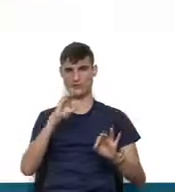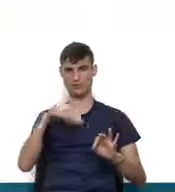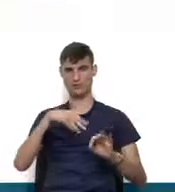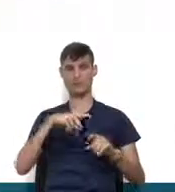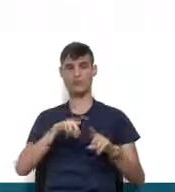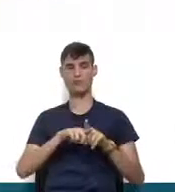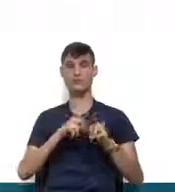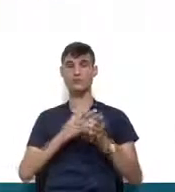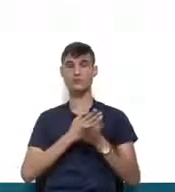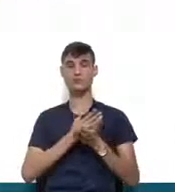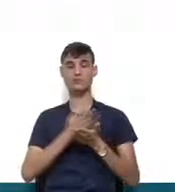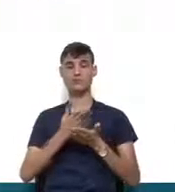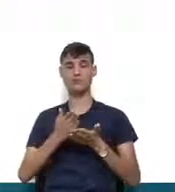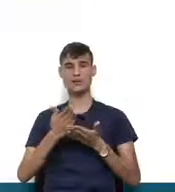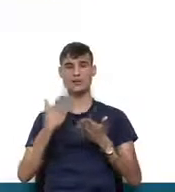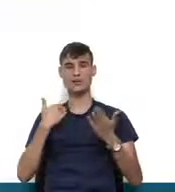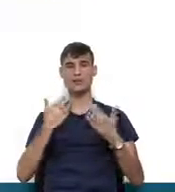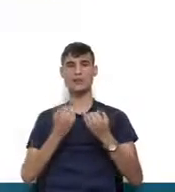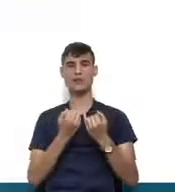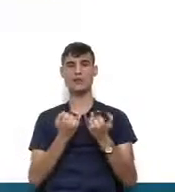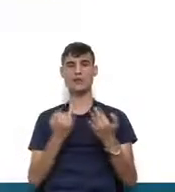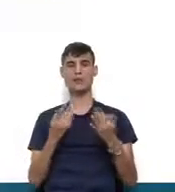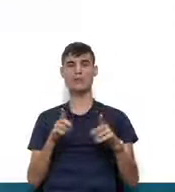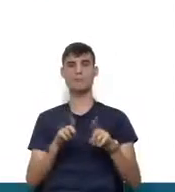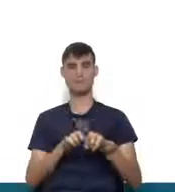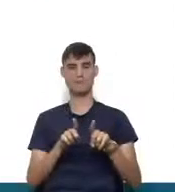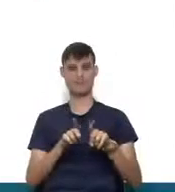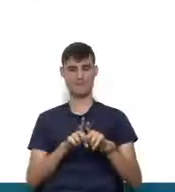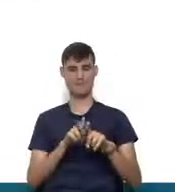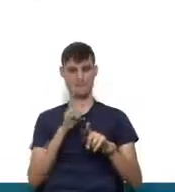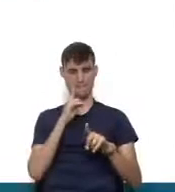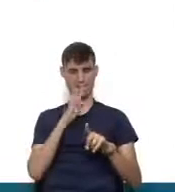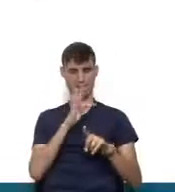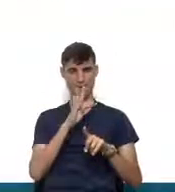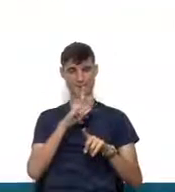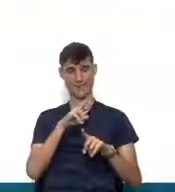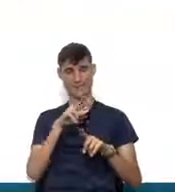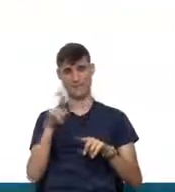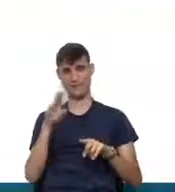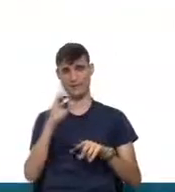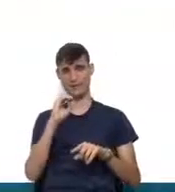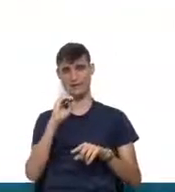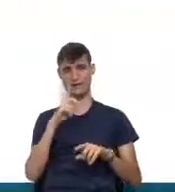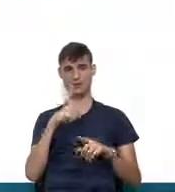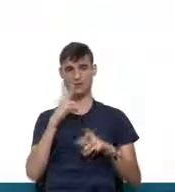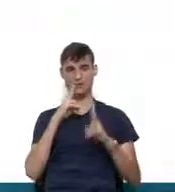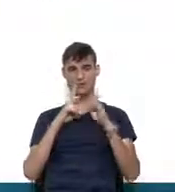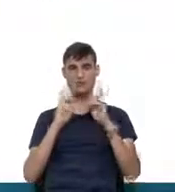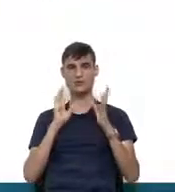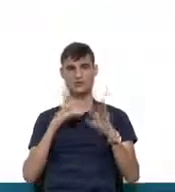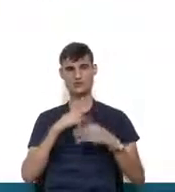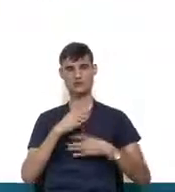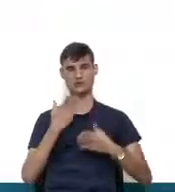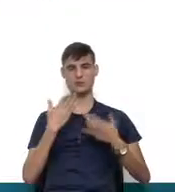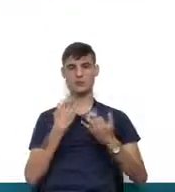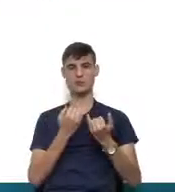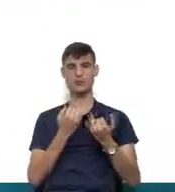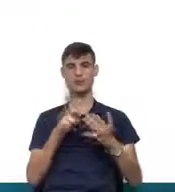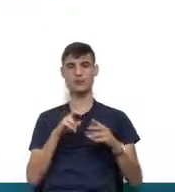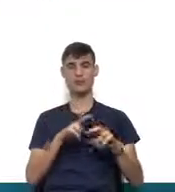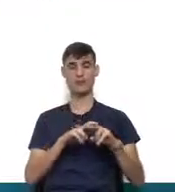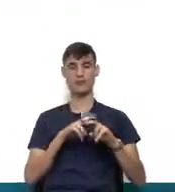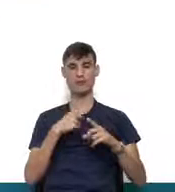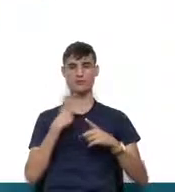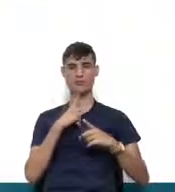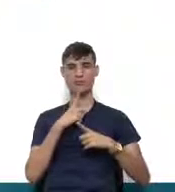temperatura inicial e, considerando o meu T igual a 0, né? Mas a gente tem qual é a temperatura inicial. E